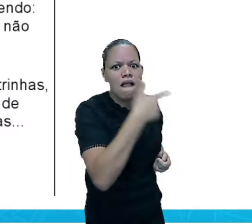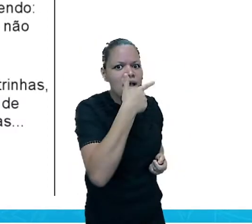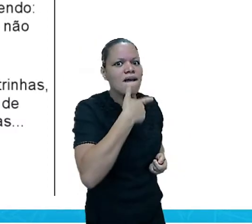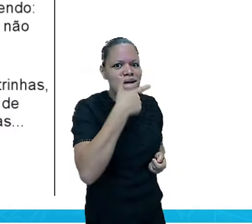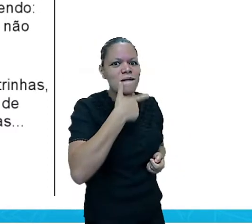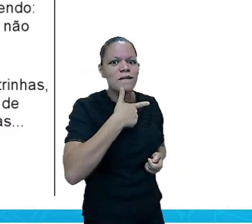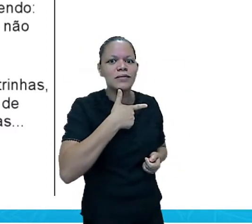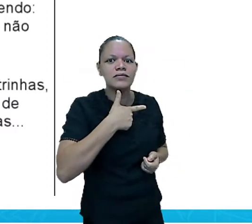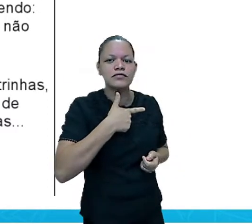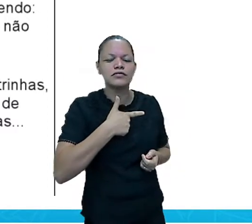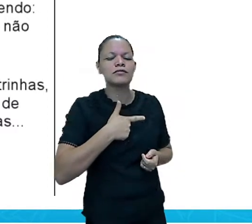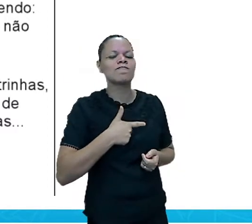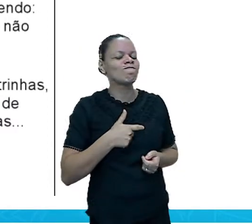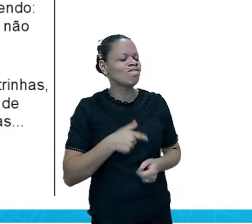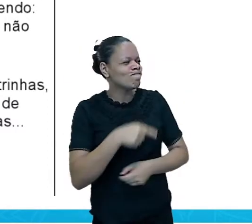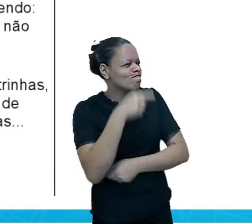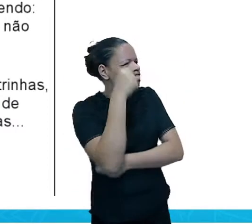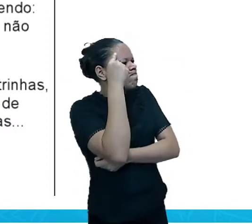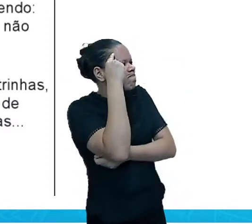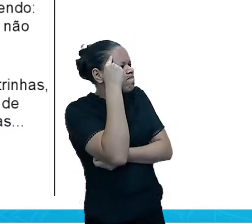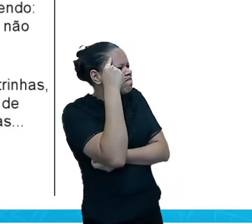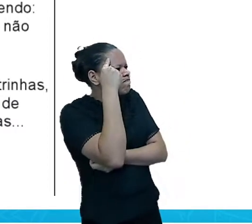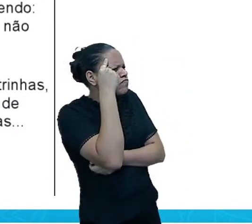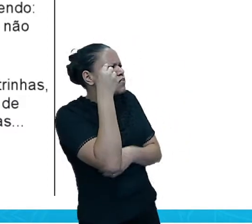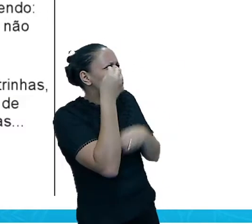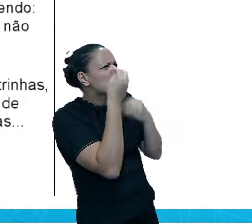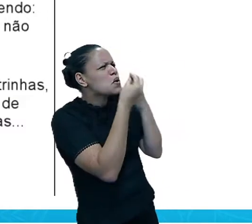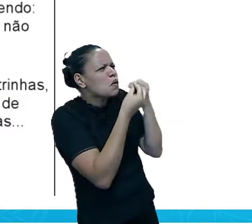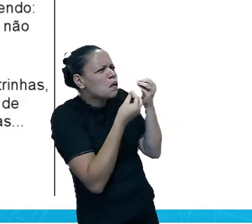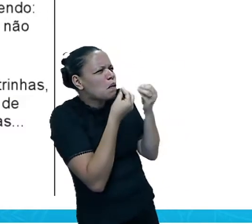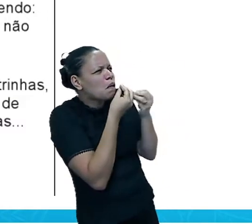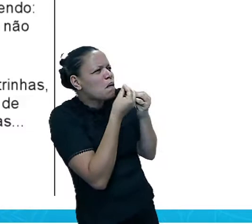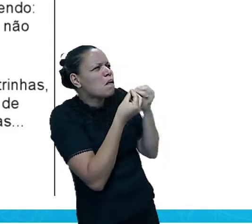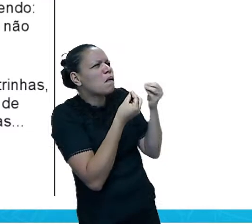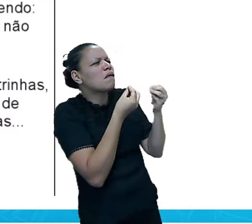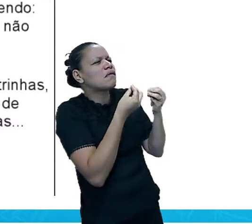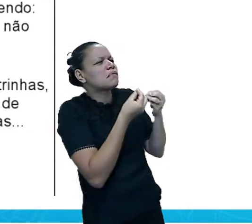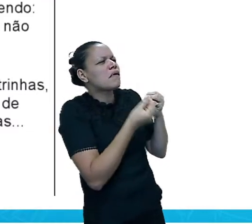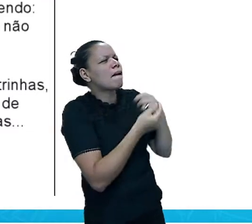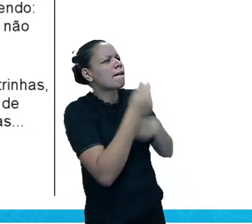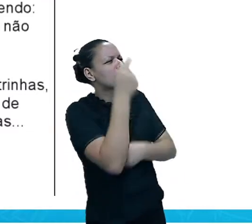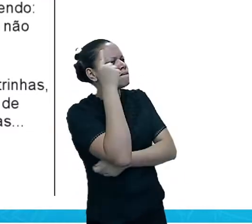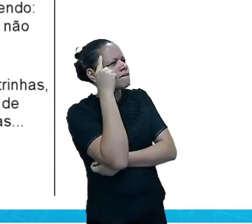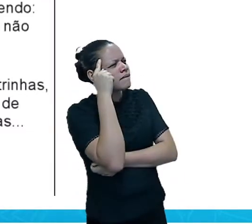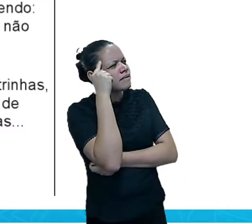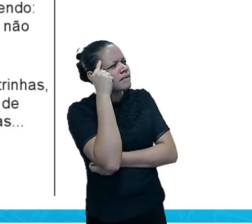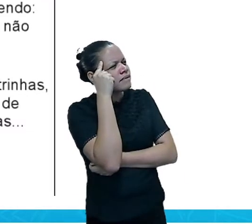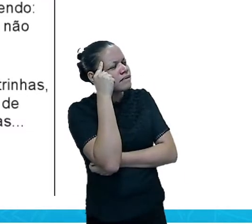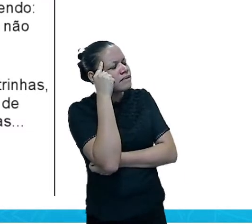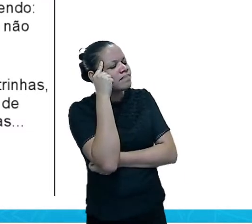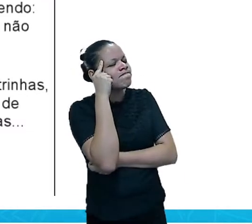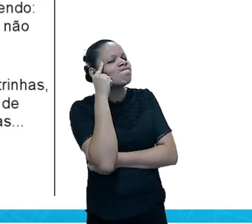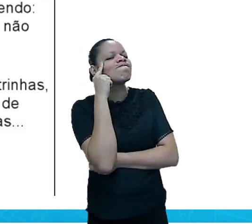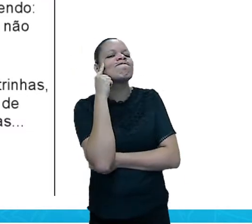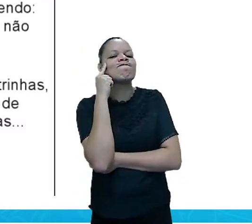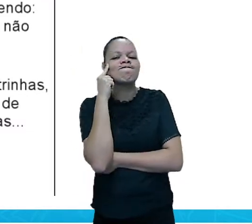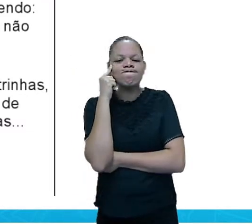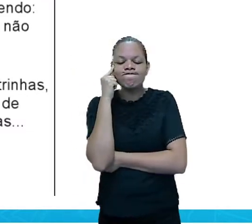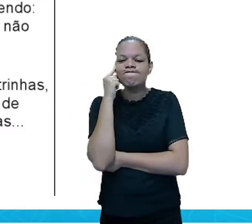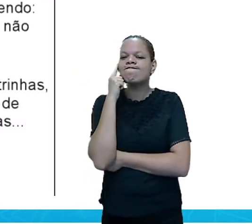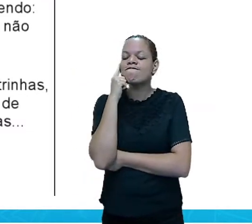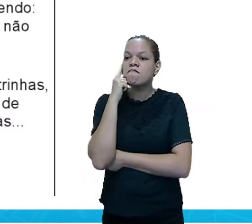queijo. A matutar, um jeito de se apoderar do queijo. Com essa ideia na